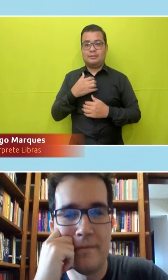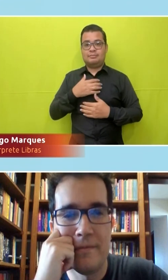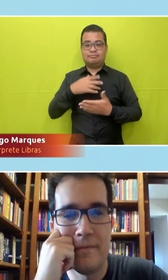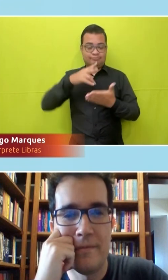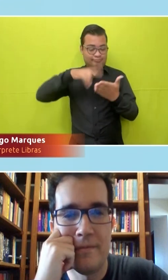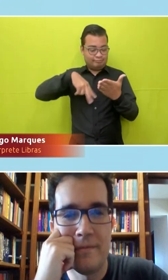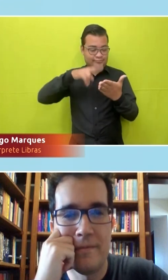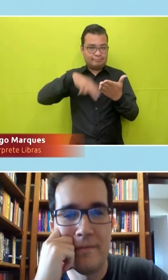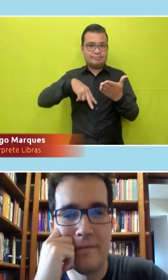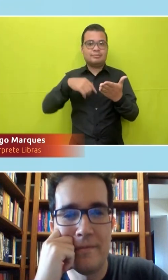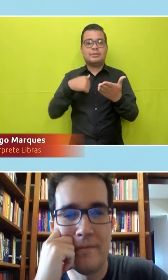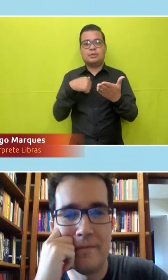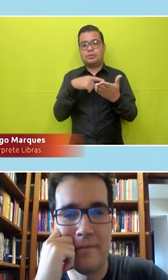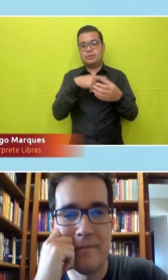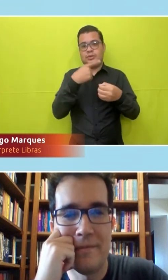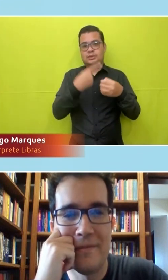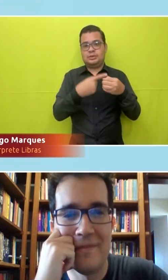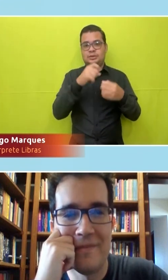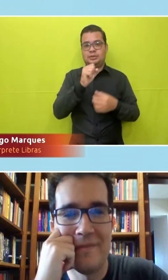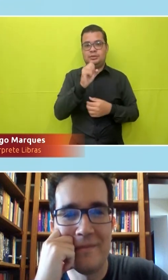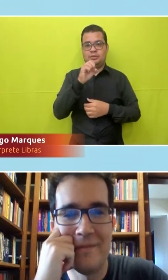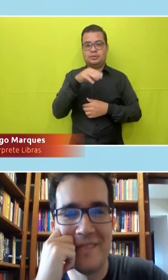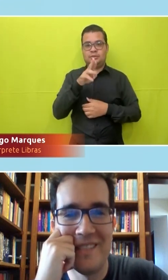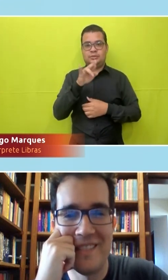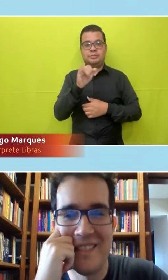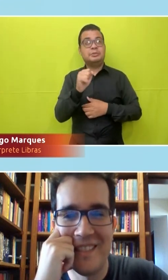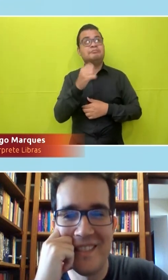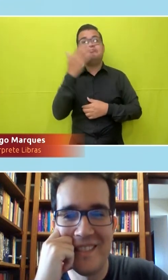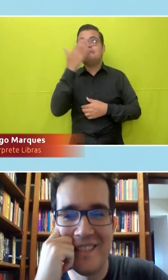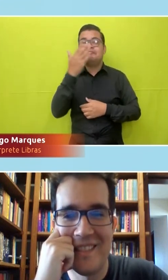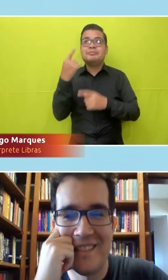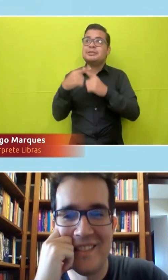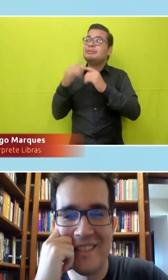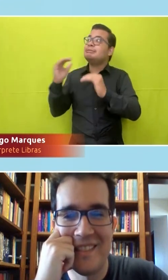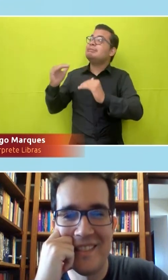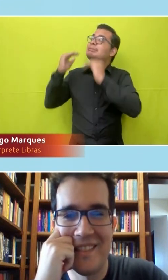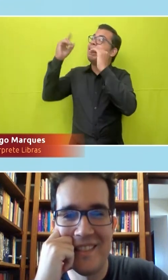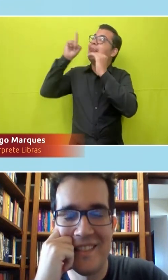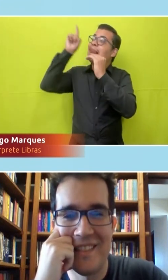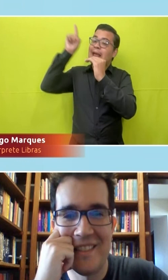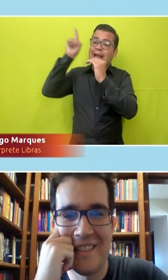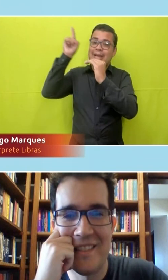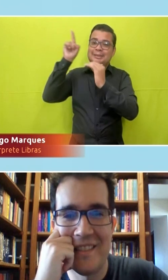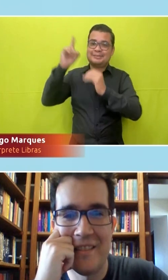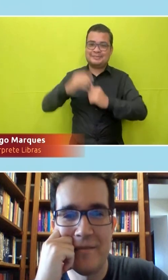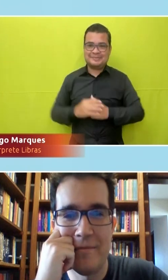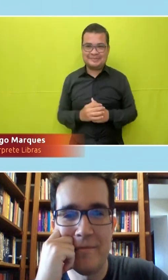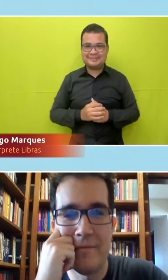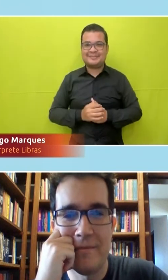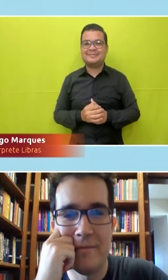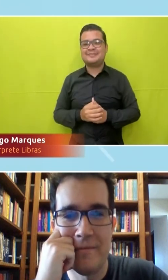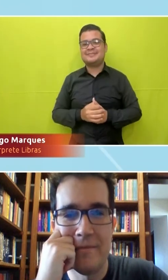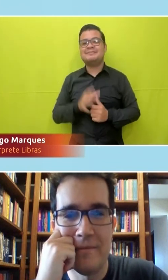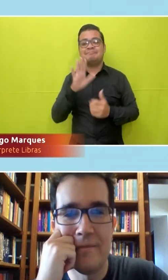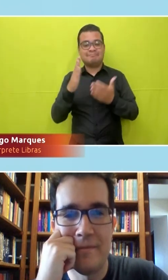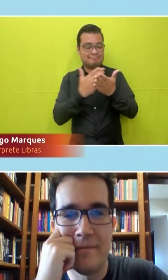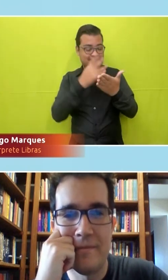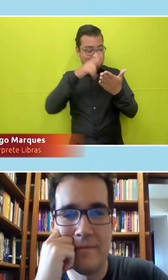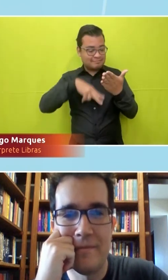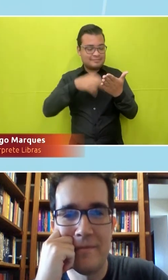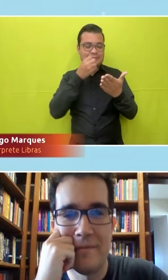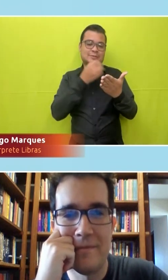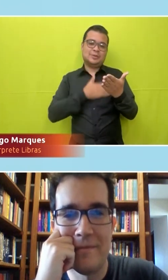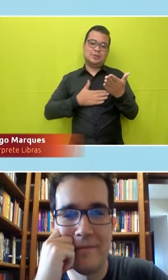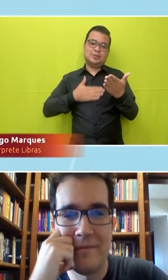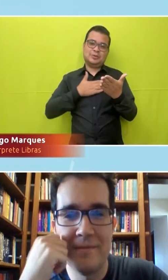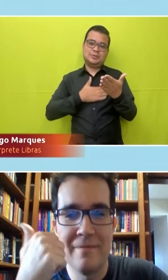que tem o Cidade Sombria, não dá para ver aqui porque ele está lá em cima na estante. Uma leitura muito boa, gostei muito. Vou